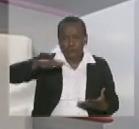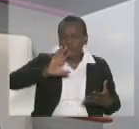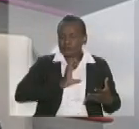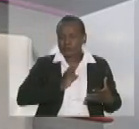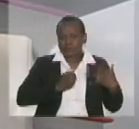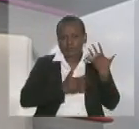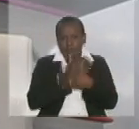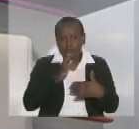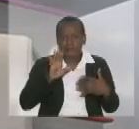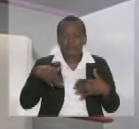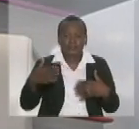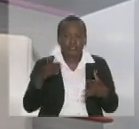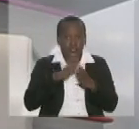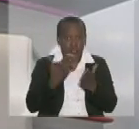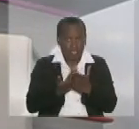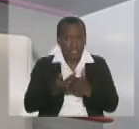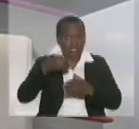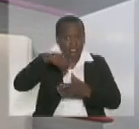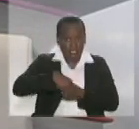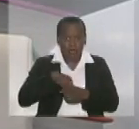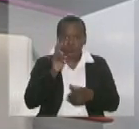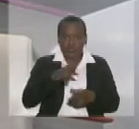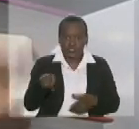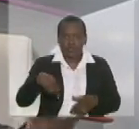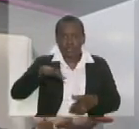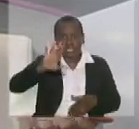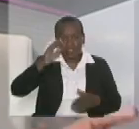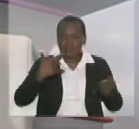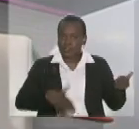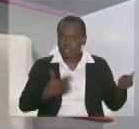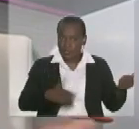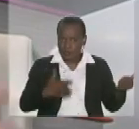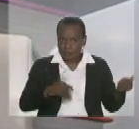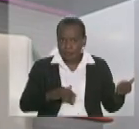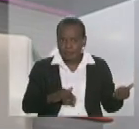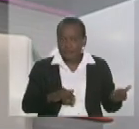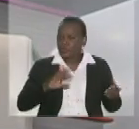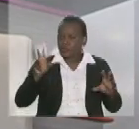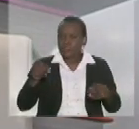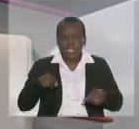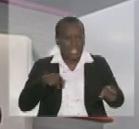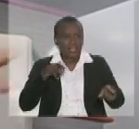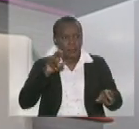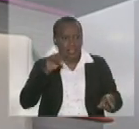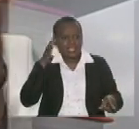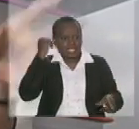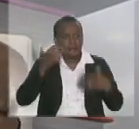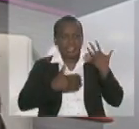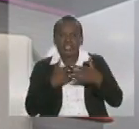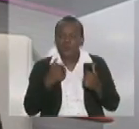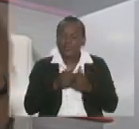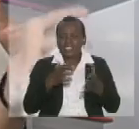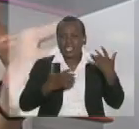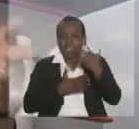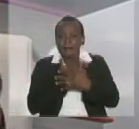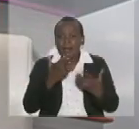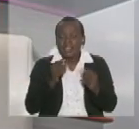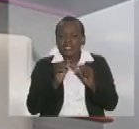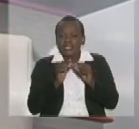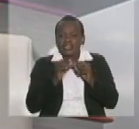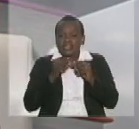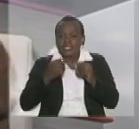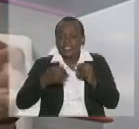amava, e aí teve um episódio na escola que um professor levou um violão E aí todo mundo, a Roberta vai cantar. Aí eu comecei a